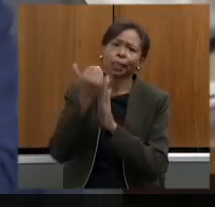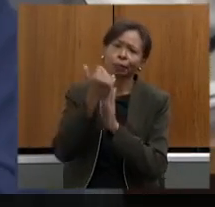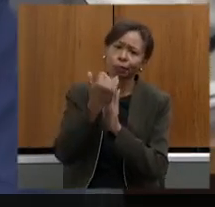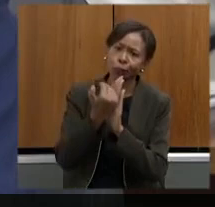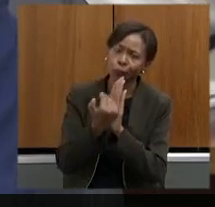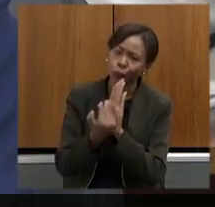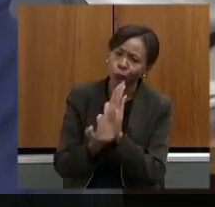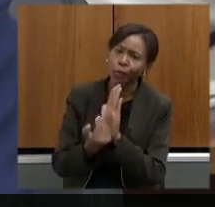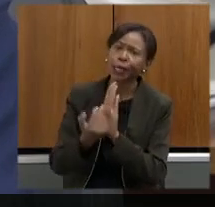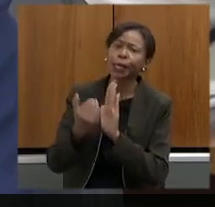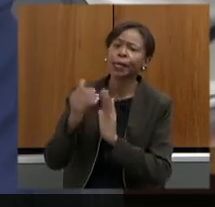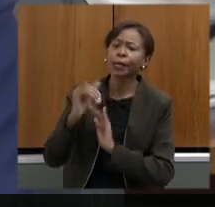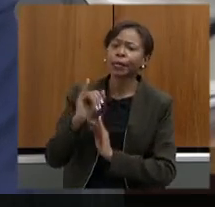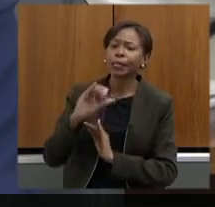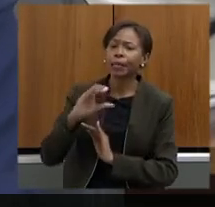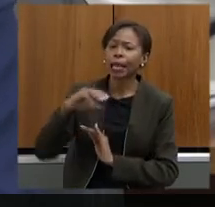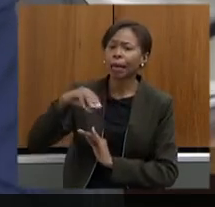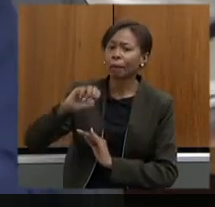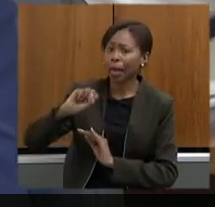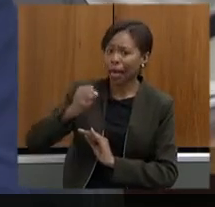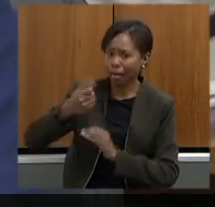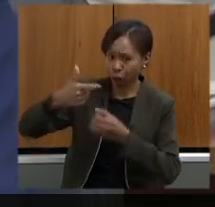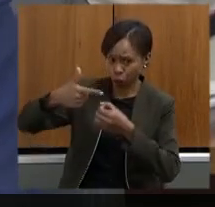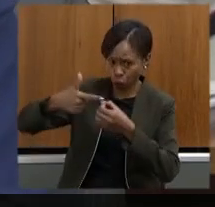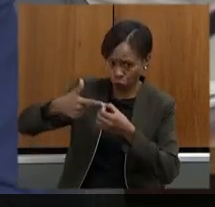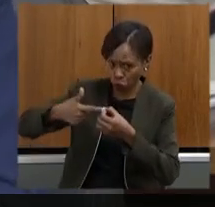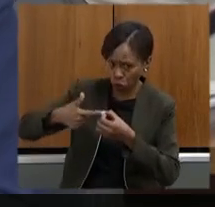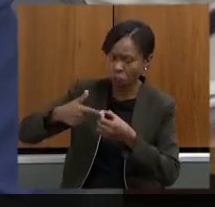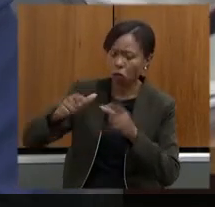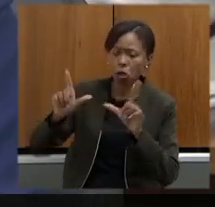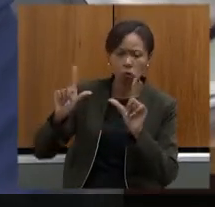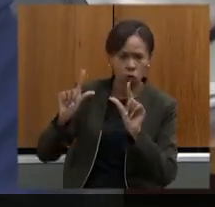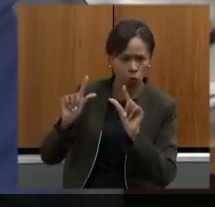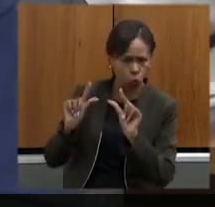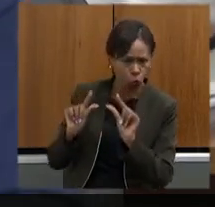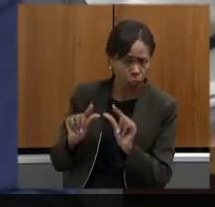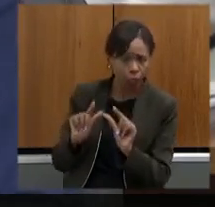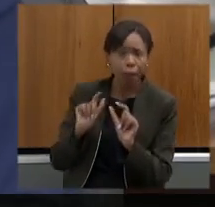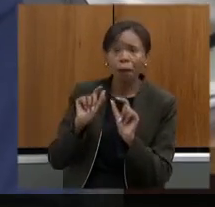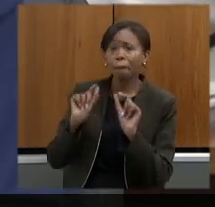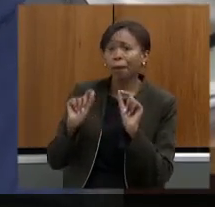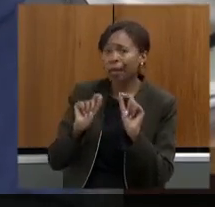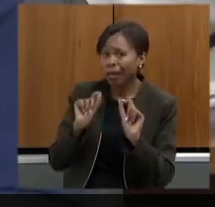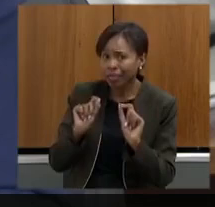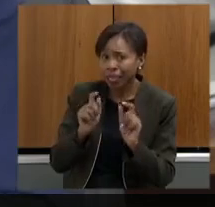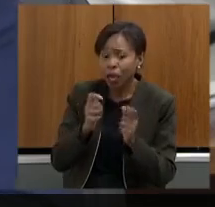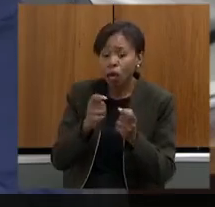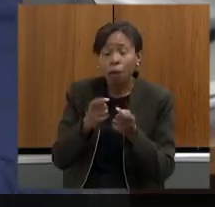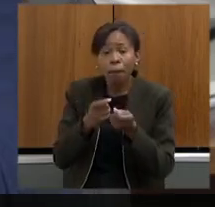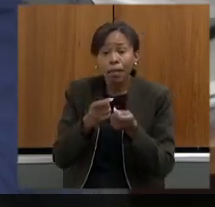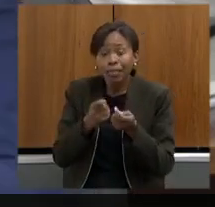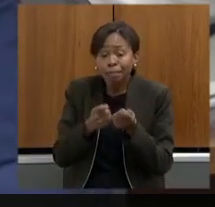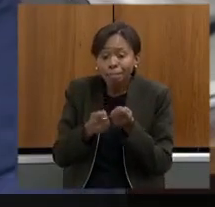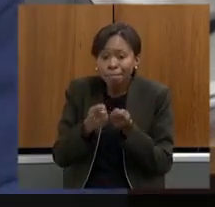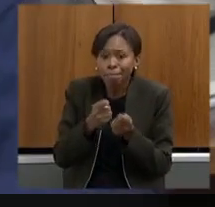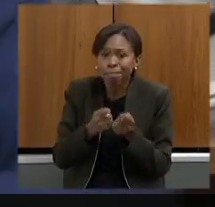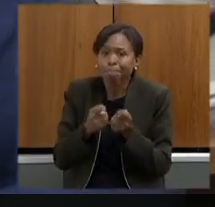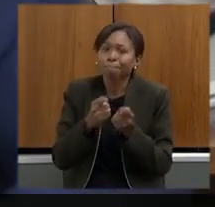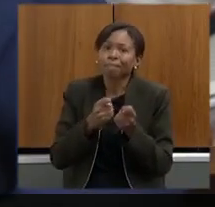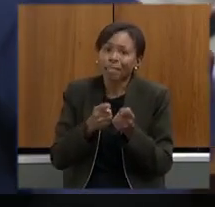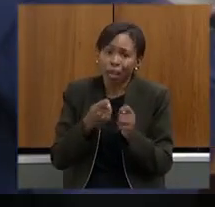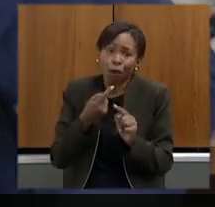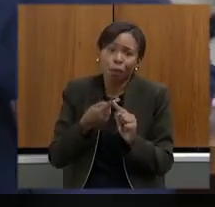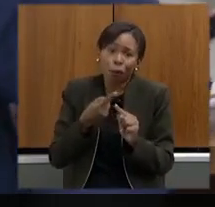do ICMS dos combustíveis para poder mitigar de frear digamos assim a e no bolso do cidadão